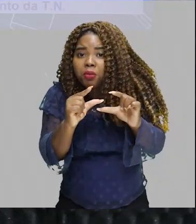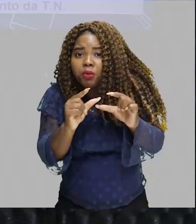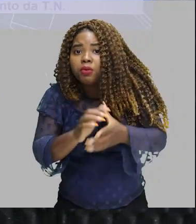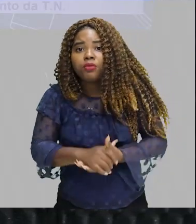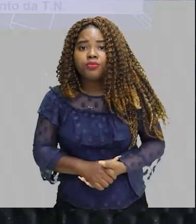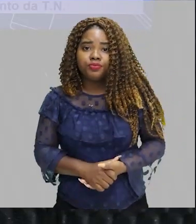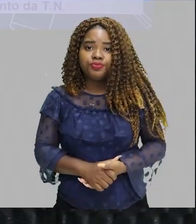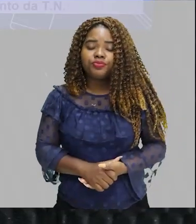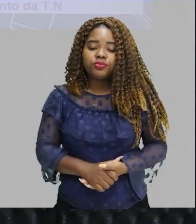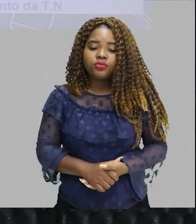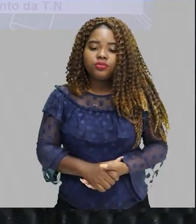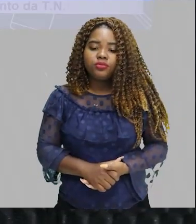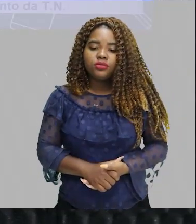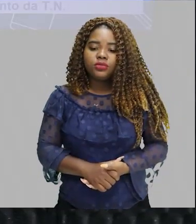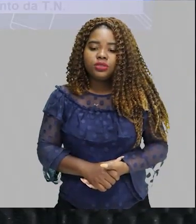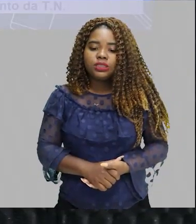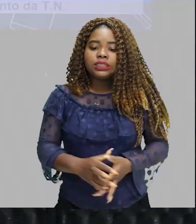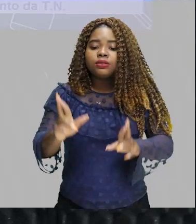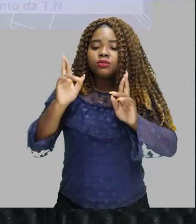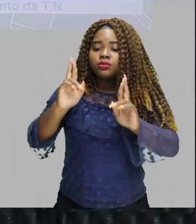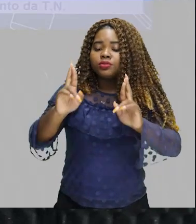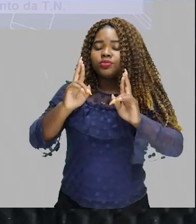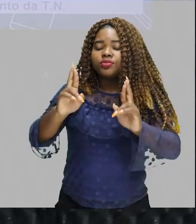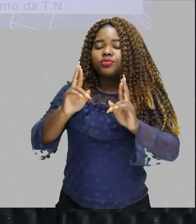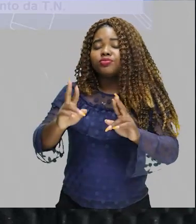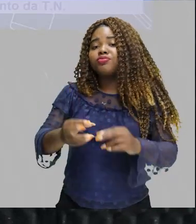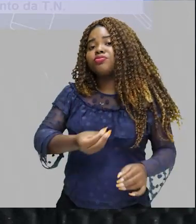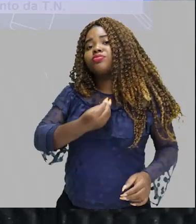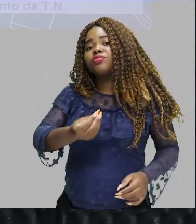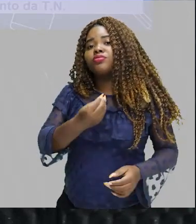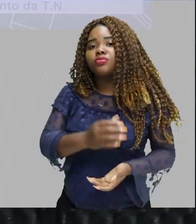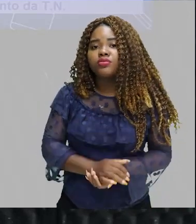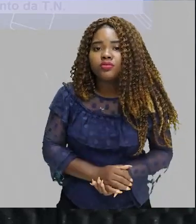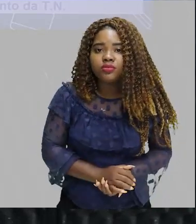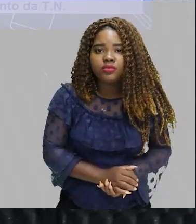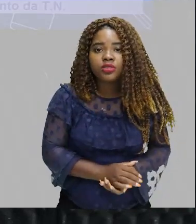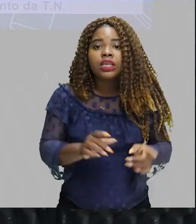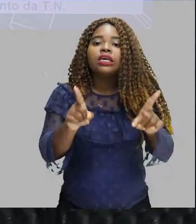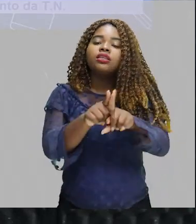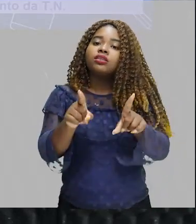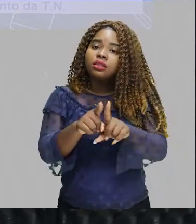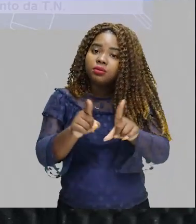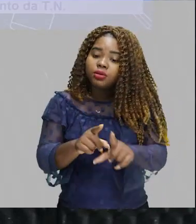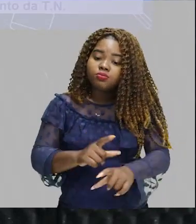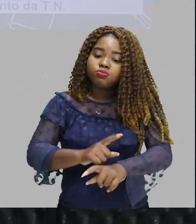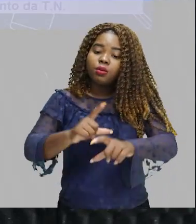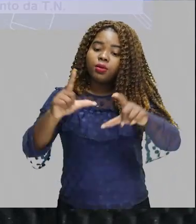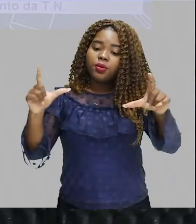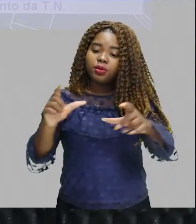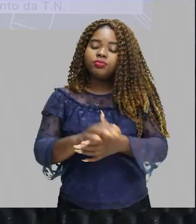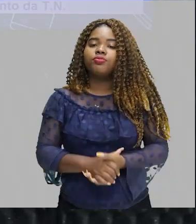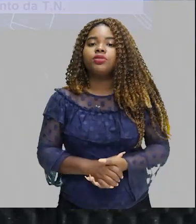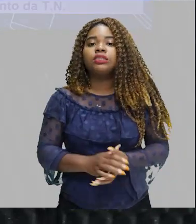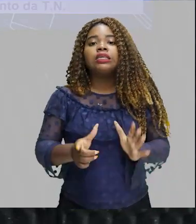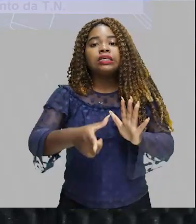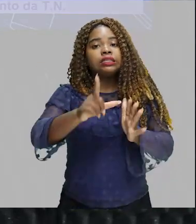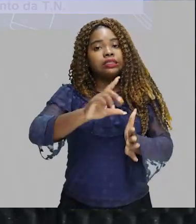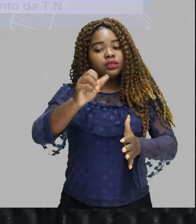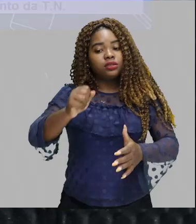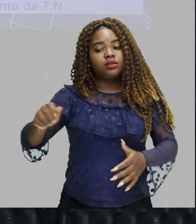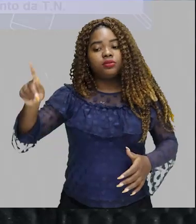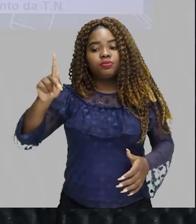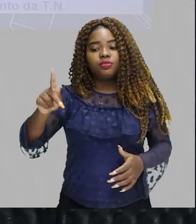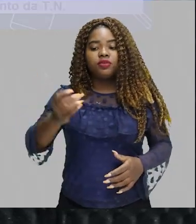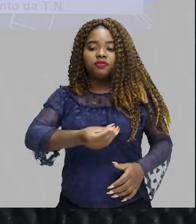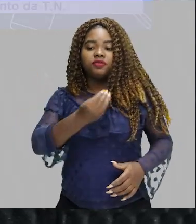taxa de mortalidade e o aumento da expectativa de vida, o aumento do gasto da Previdência também vem aumentando. Tem pessoas que antes se aposentavam e